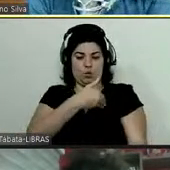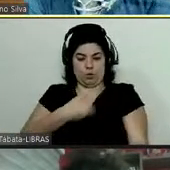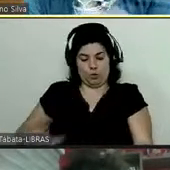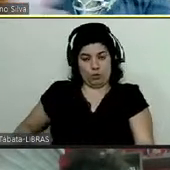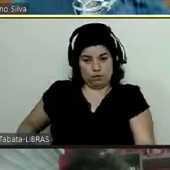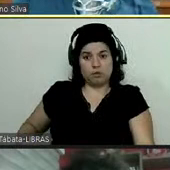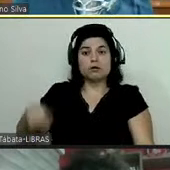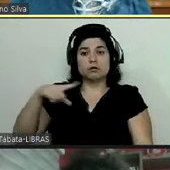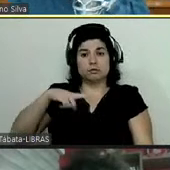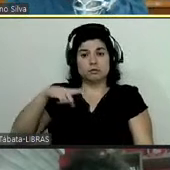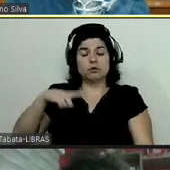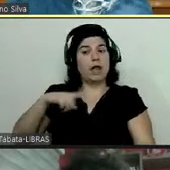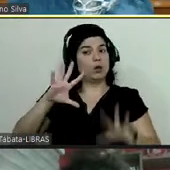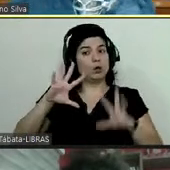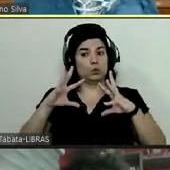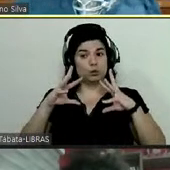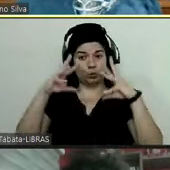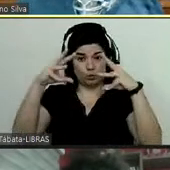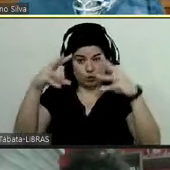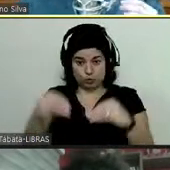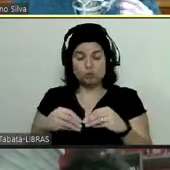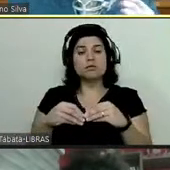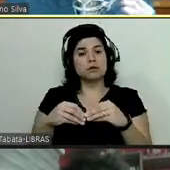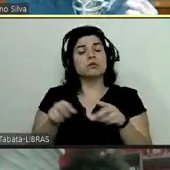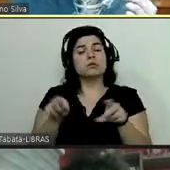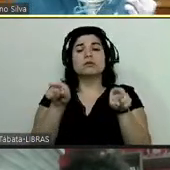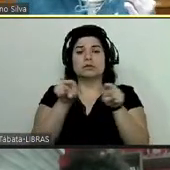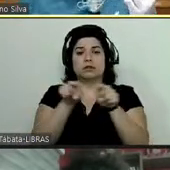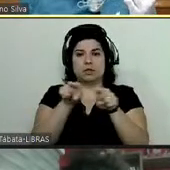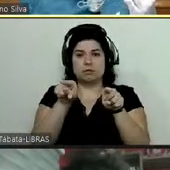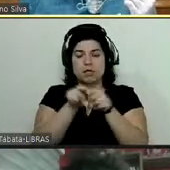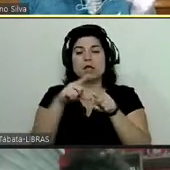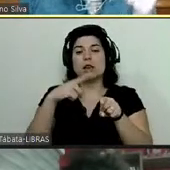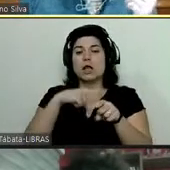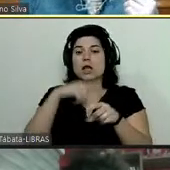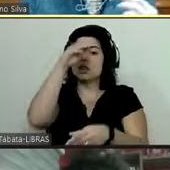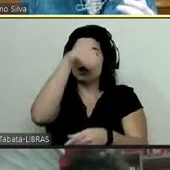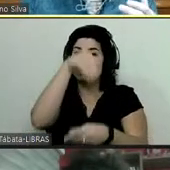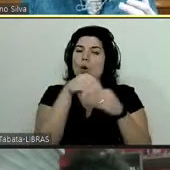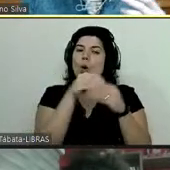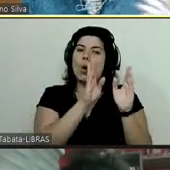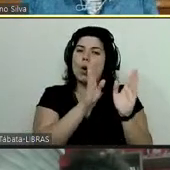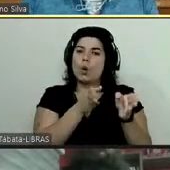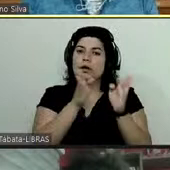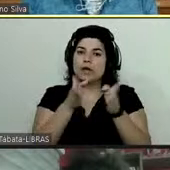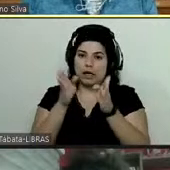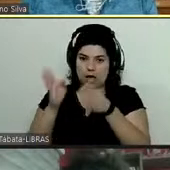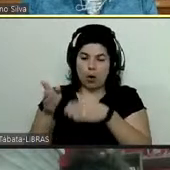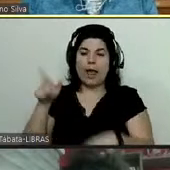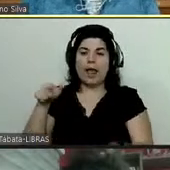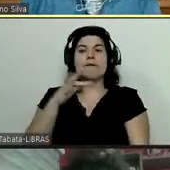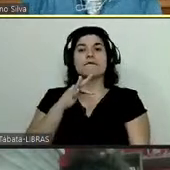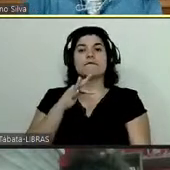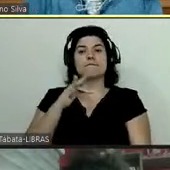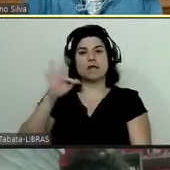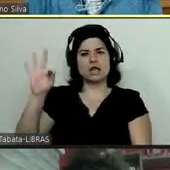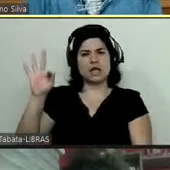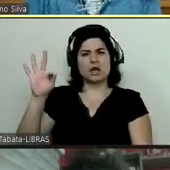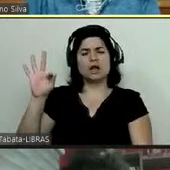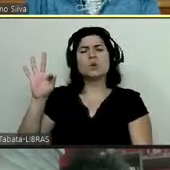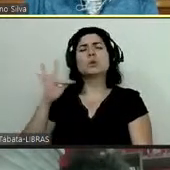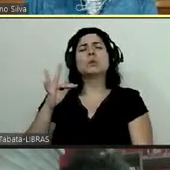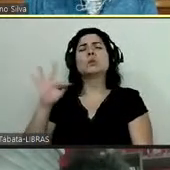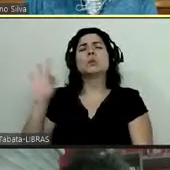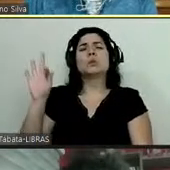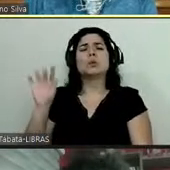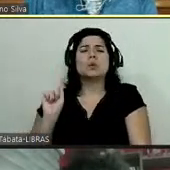estado brasileiro não seja destinado para todos e você tem ao mesmo tempo uma organização que ela é Federativa o quê que